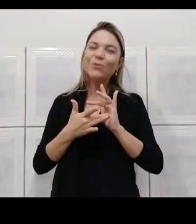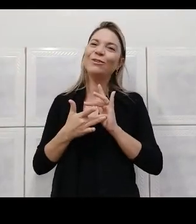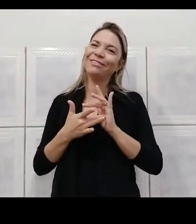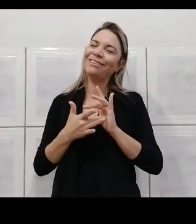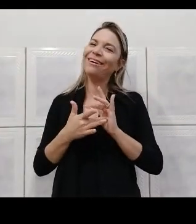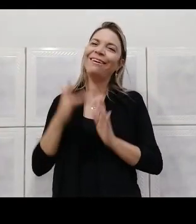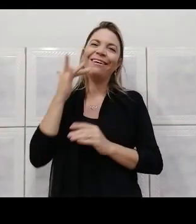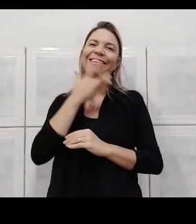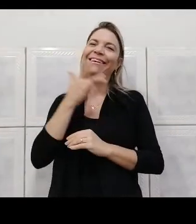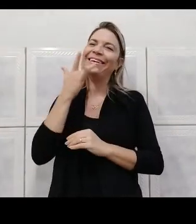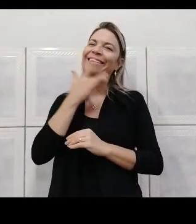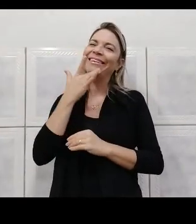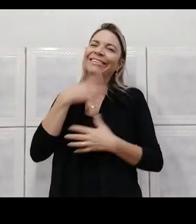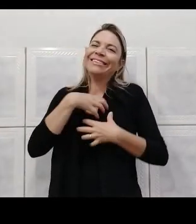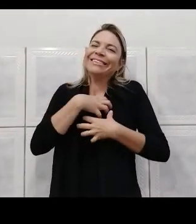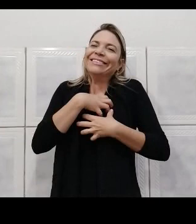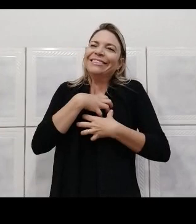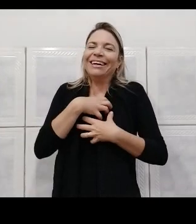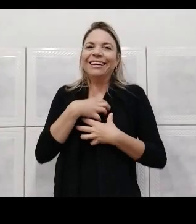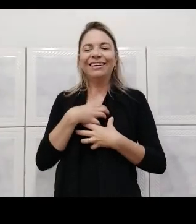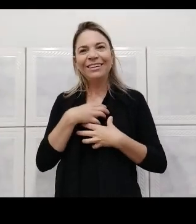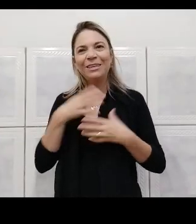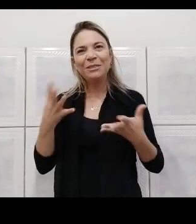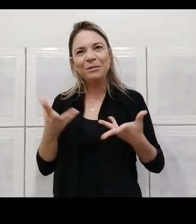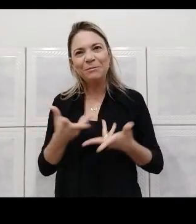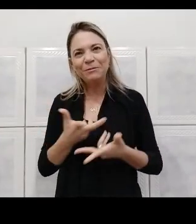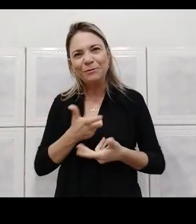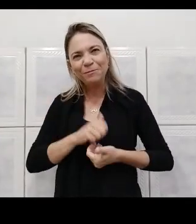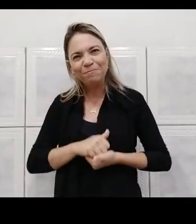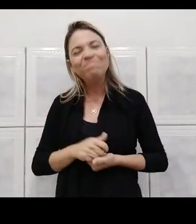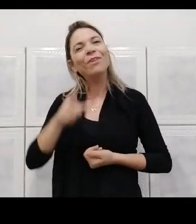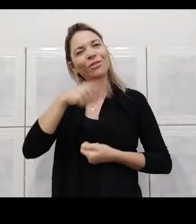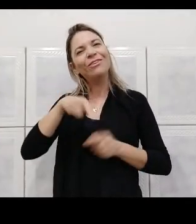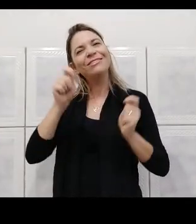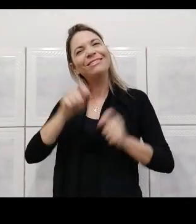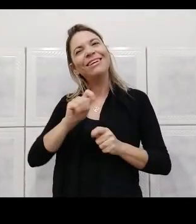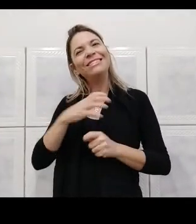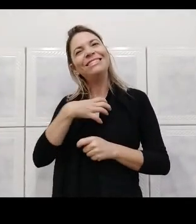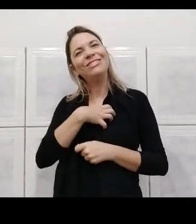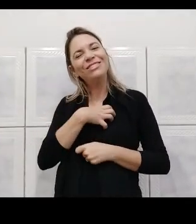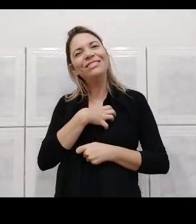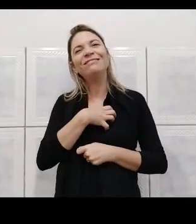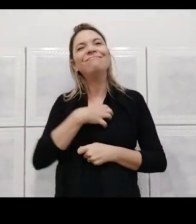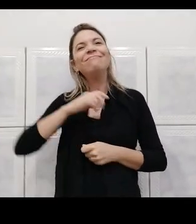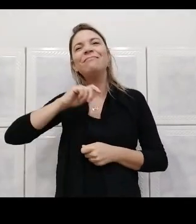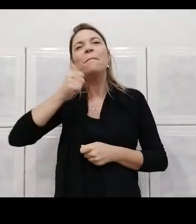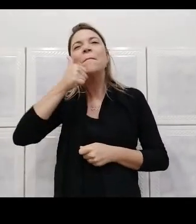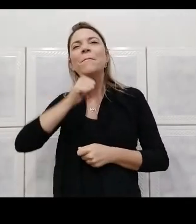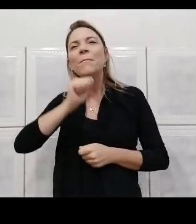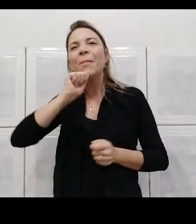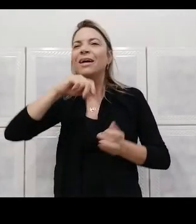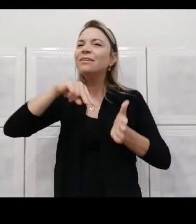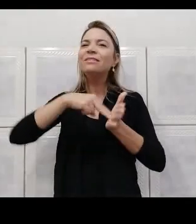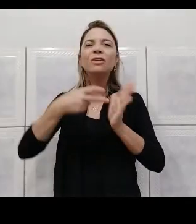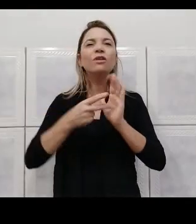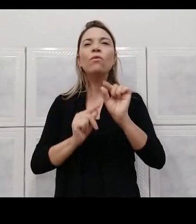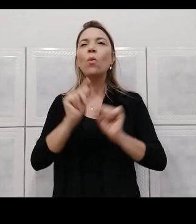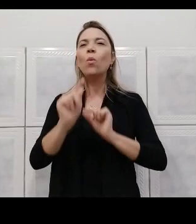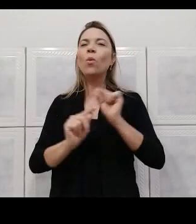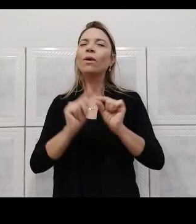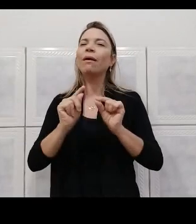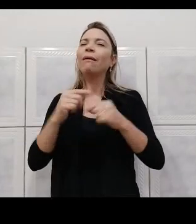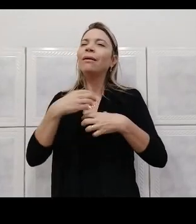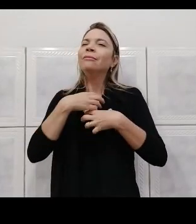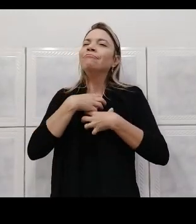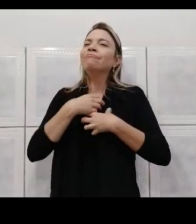maternidade. Nós podemos saber que ser mãe é experimentar bênçãos